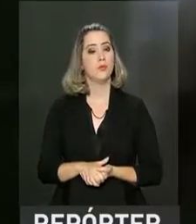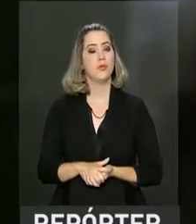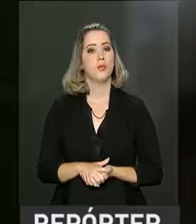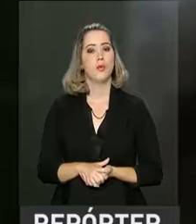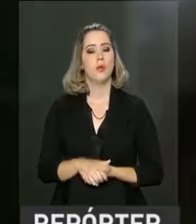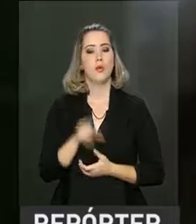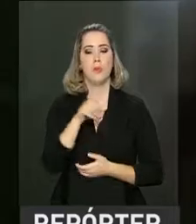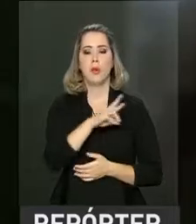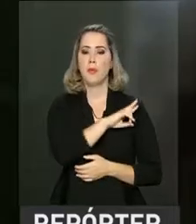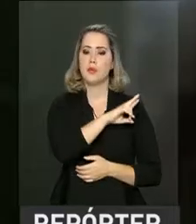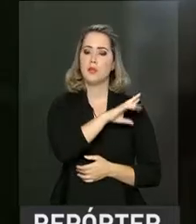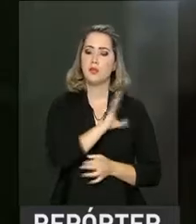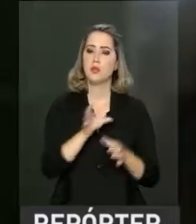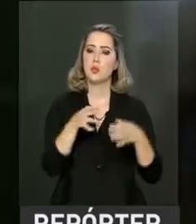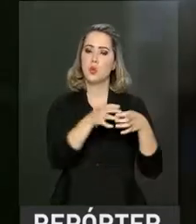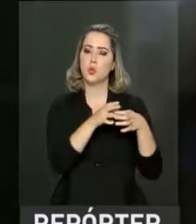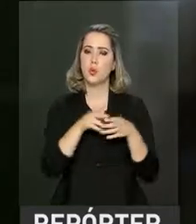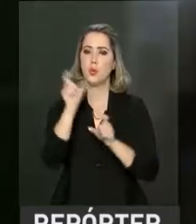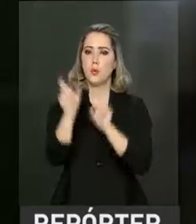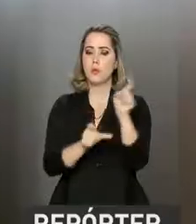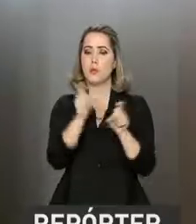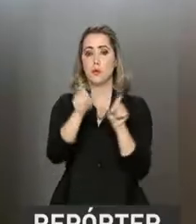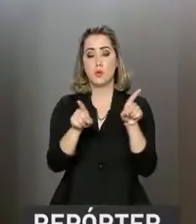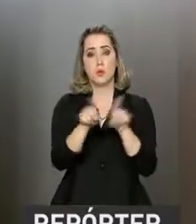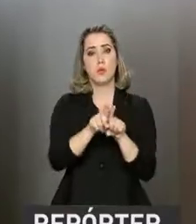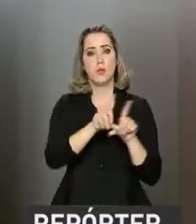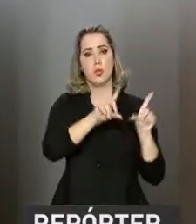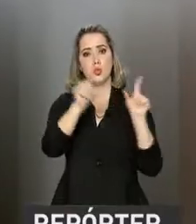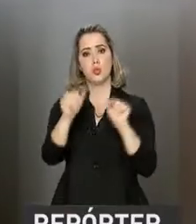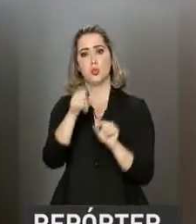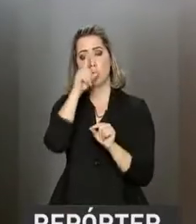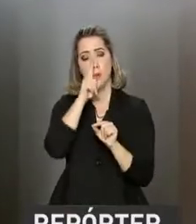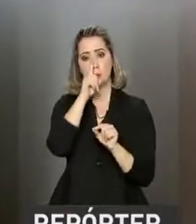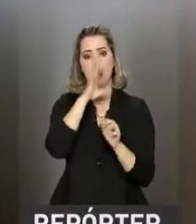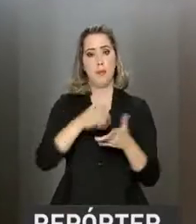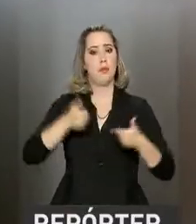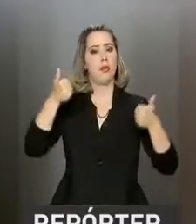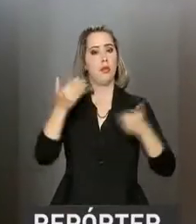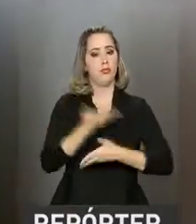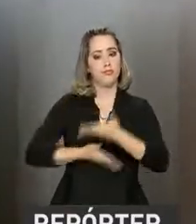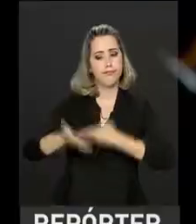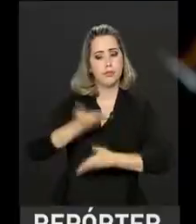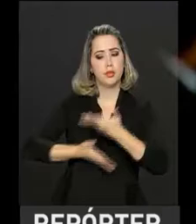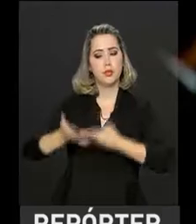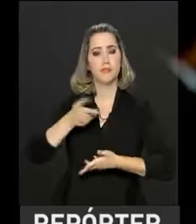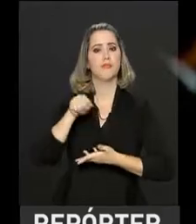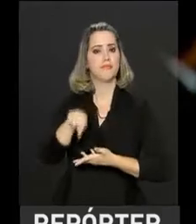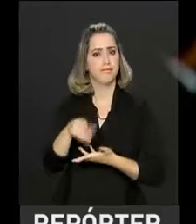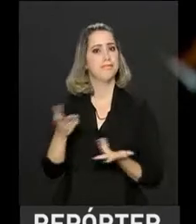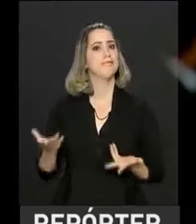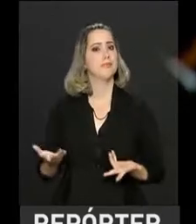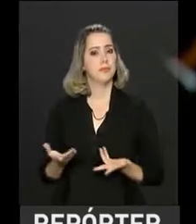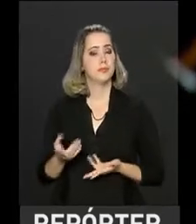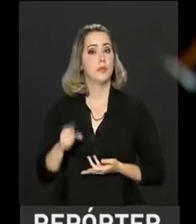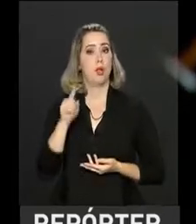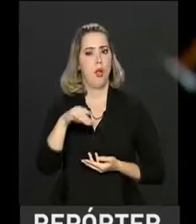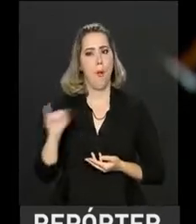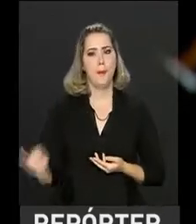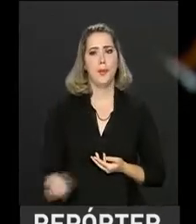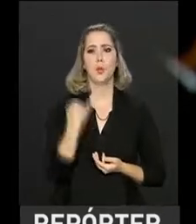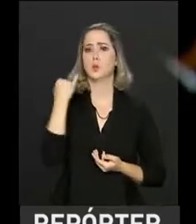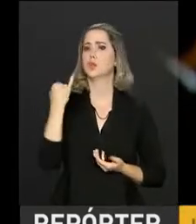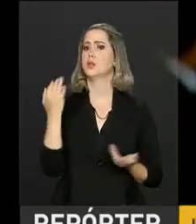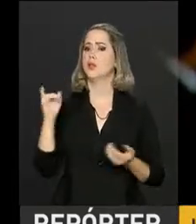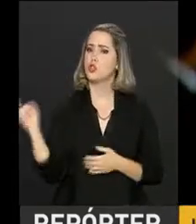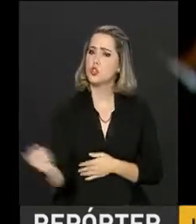investidores a medida reduz riscos e melhora o ambiente de negócios é uma oportunidade rara que o brasil